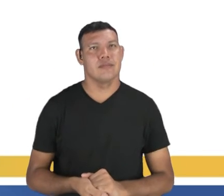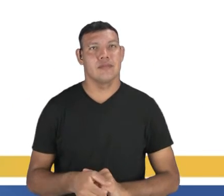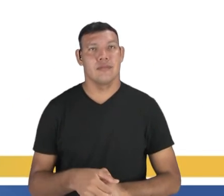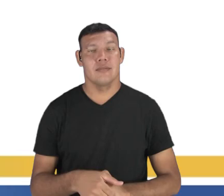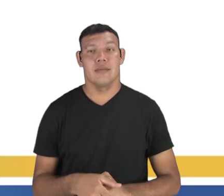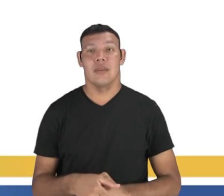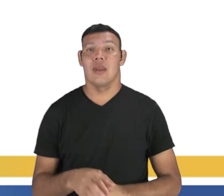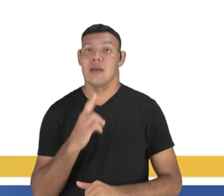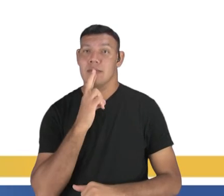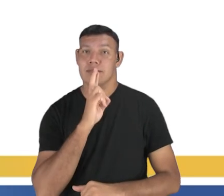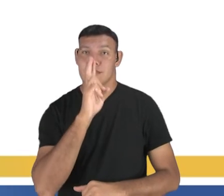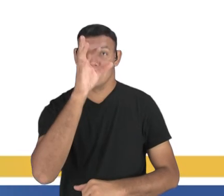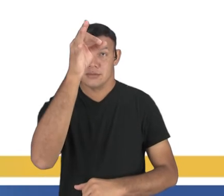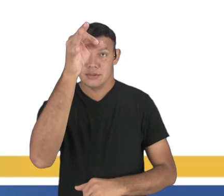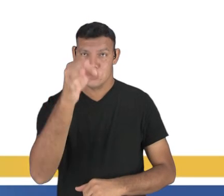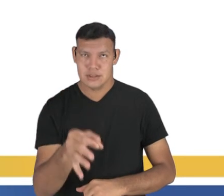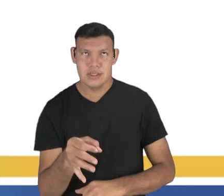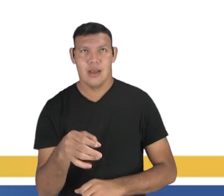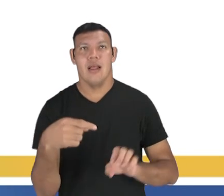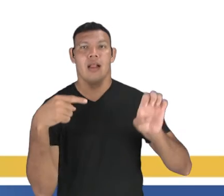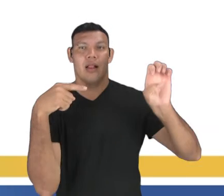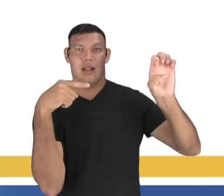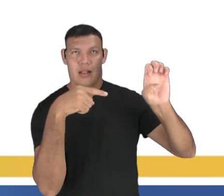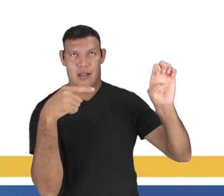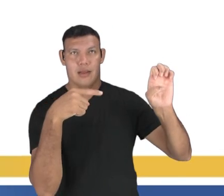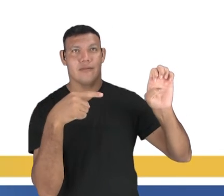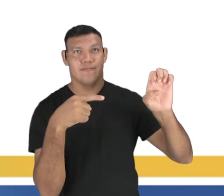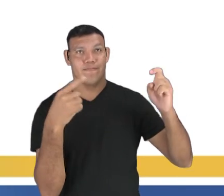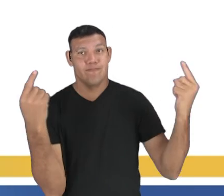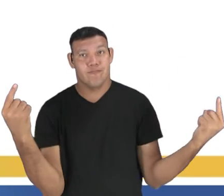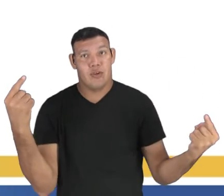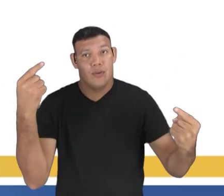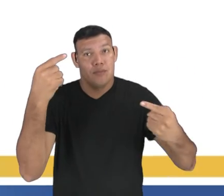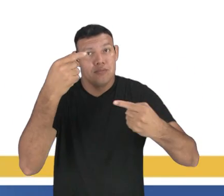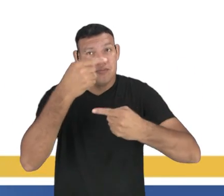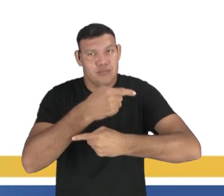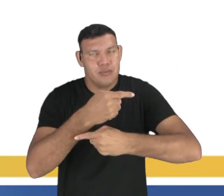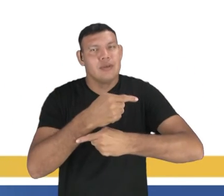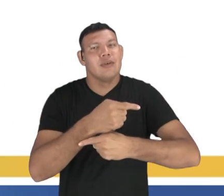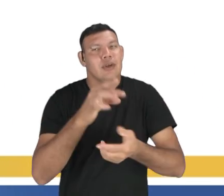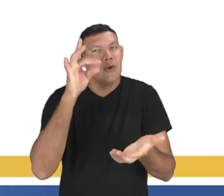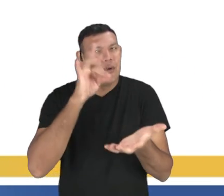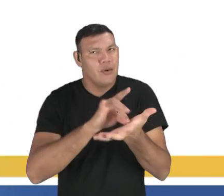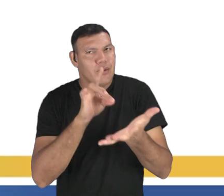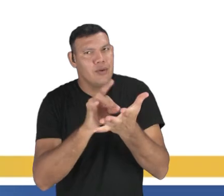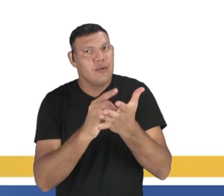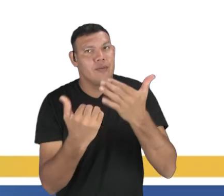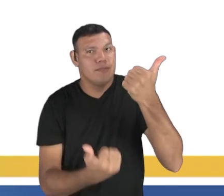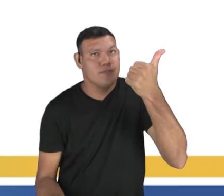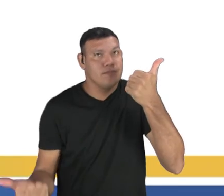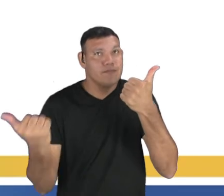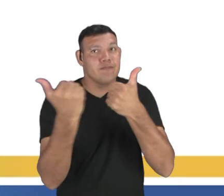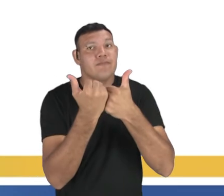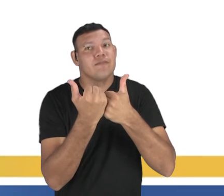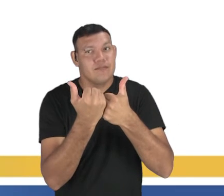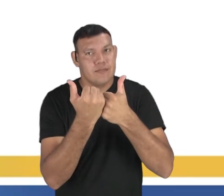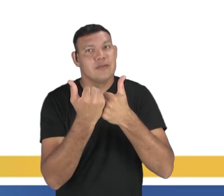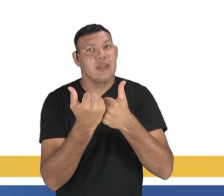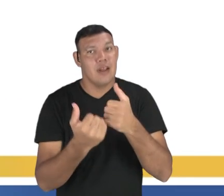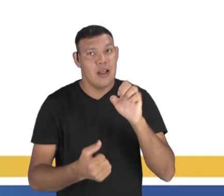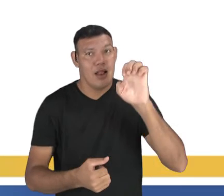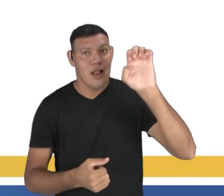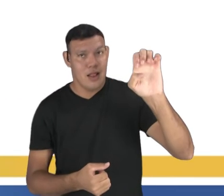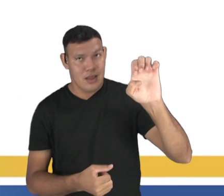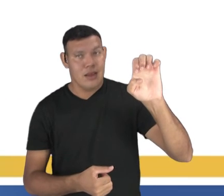Vamos aqui. Oposição, porque para confirmar e substituir a conjunção e, nós temos aí o